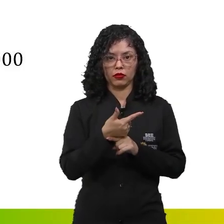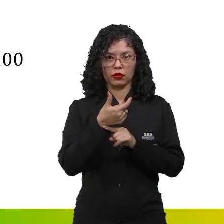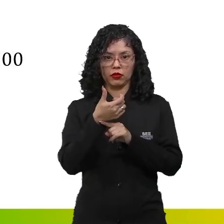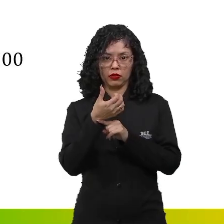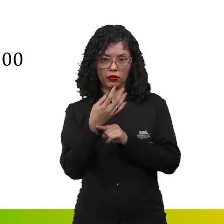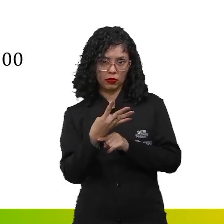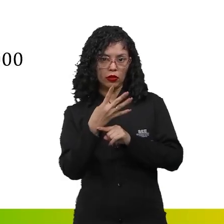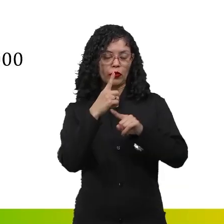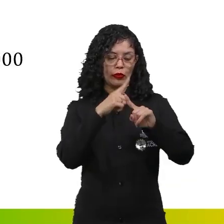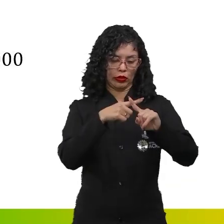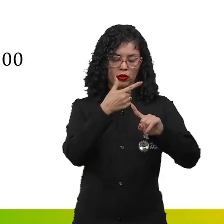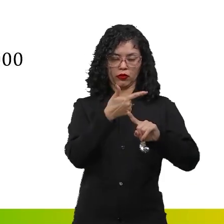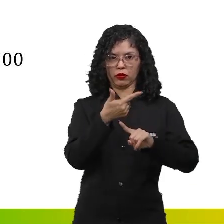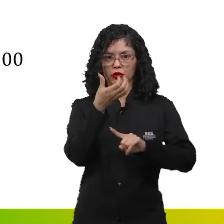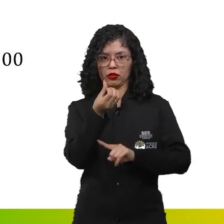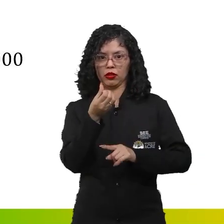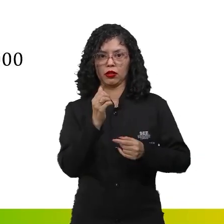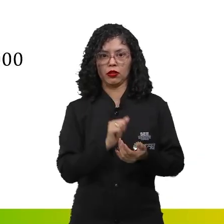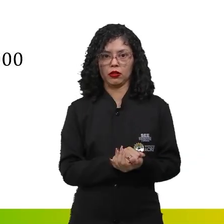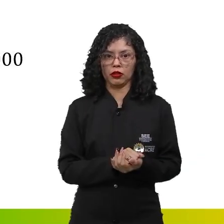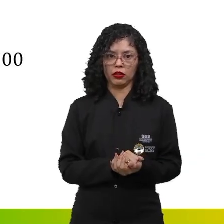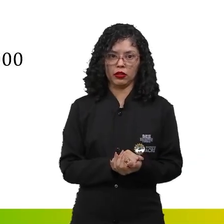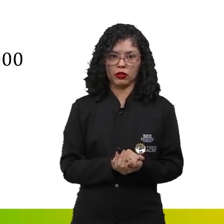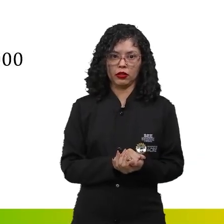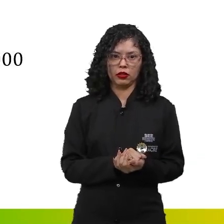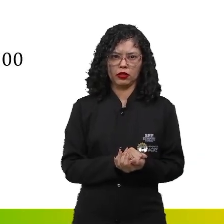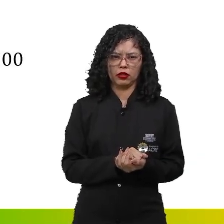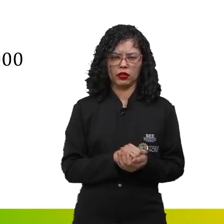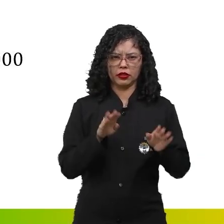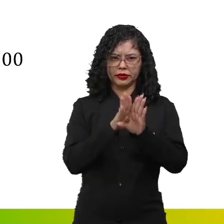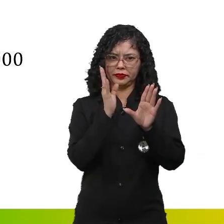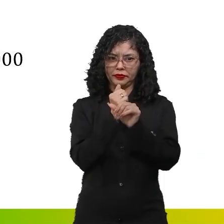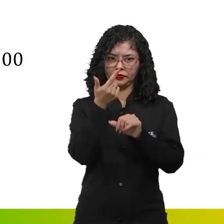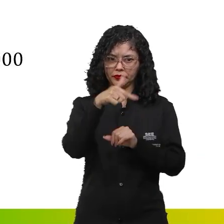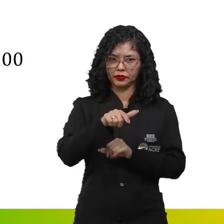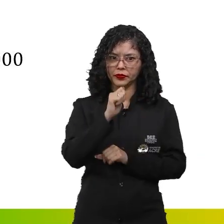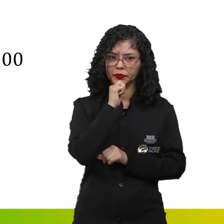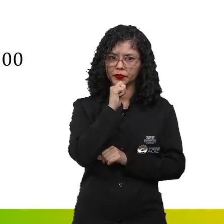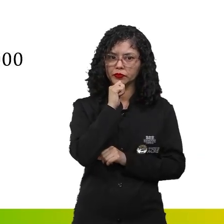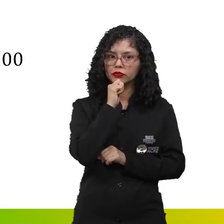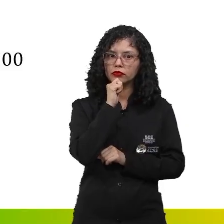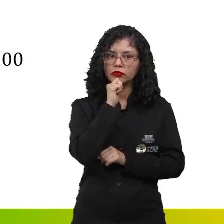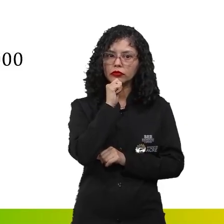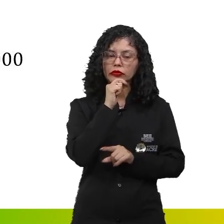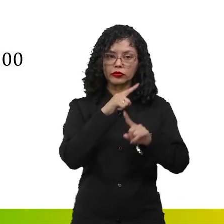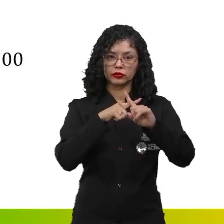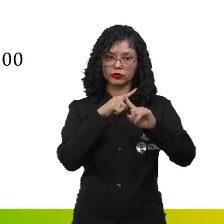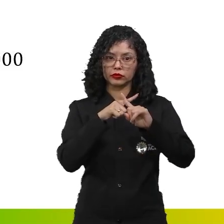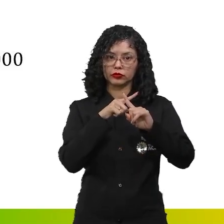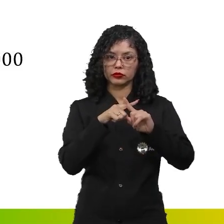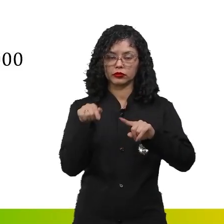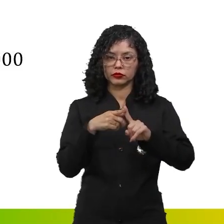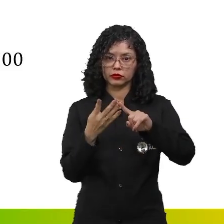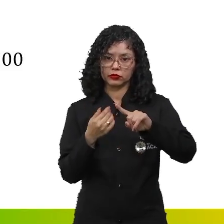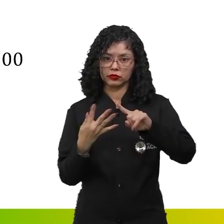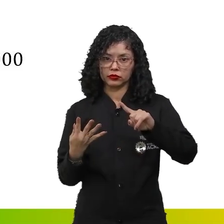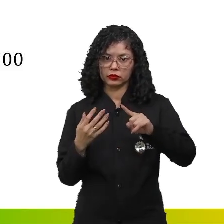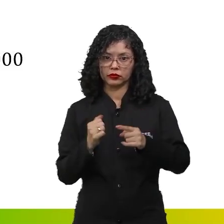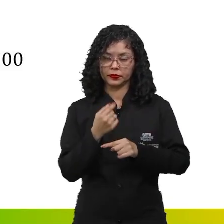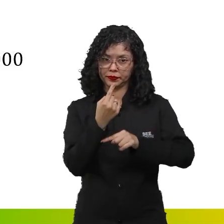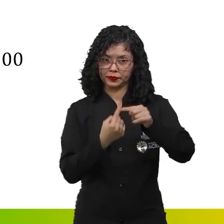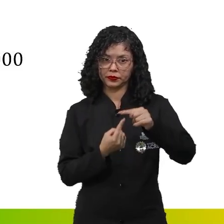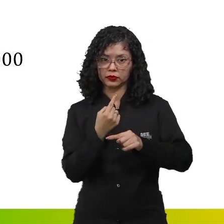24 vezes 26, 24 mais 26, nós vamos ter novamente uma multiplicação de fração, repete o